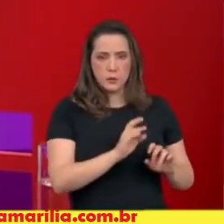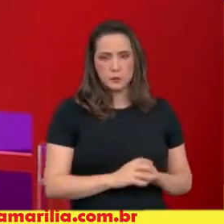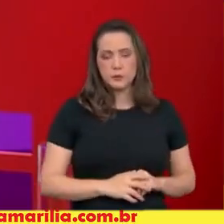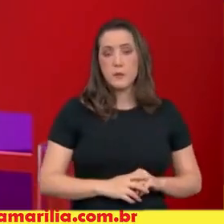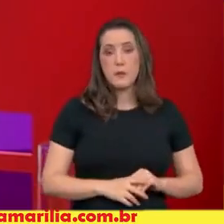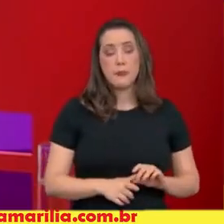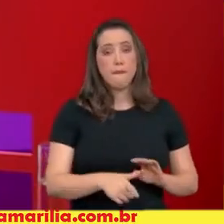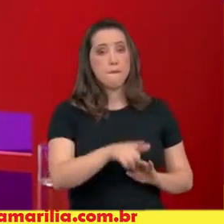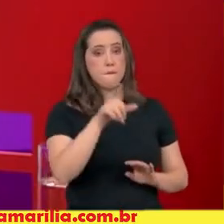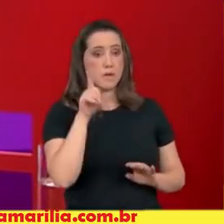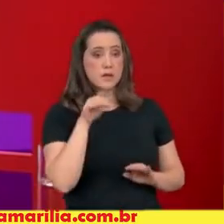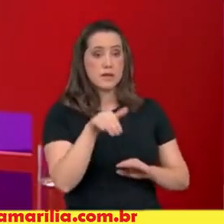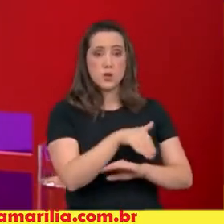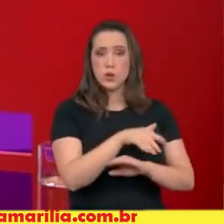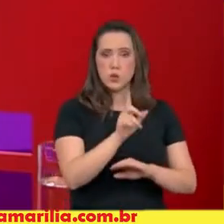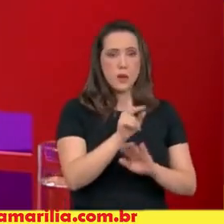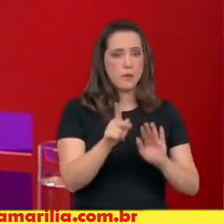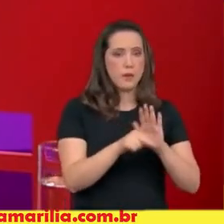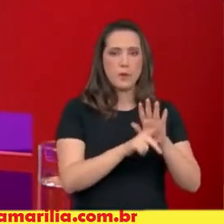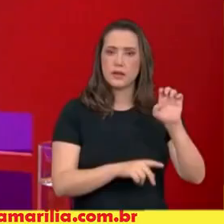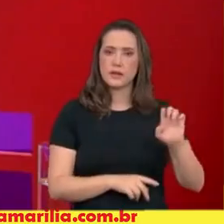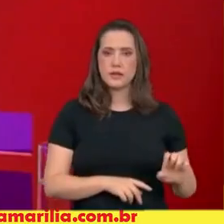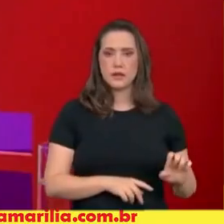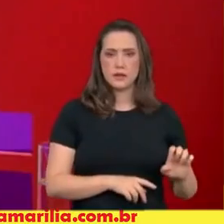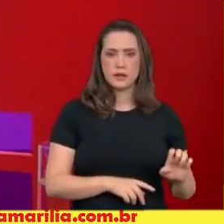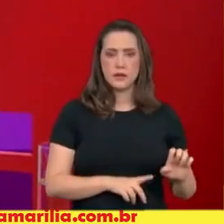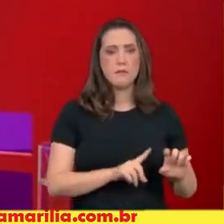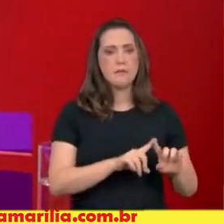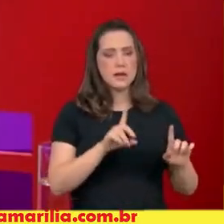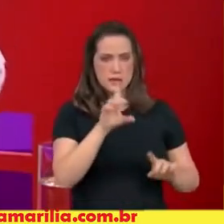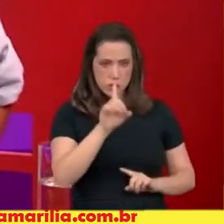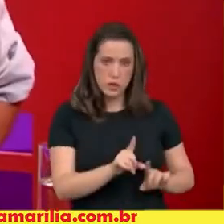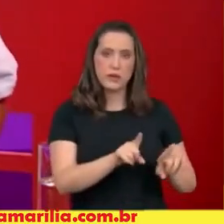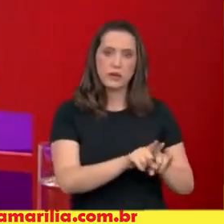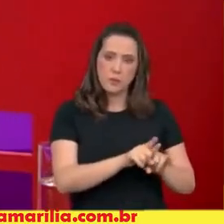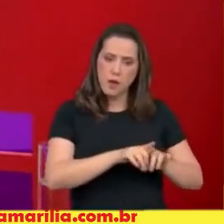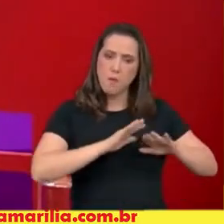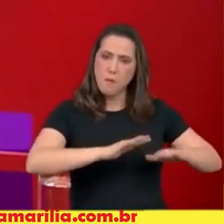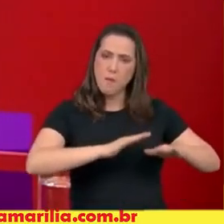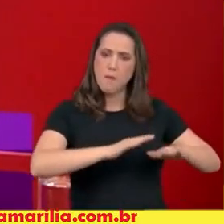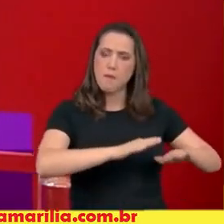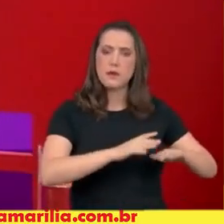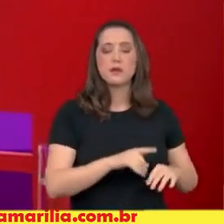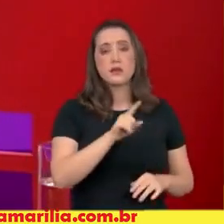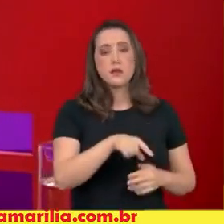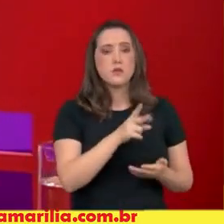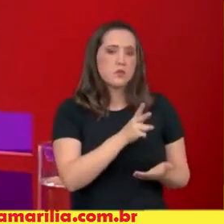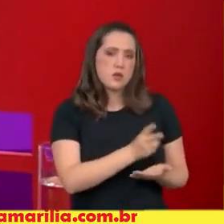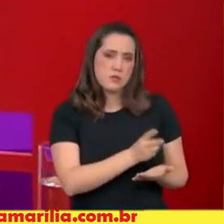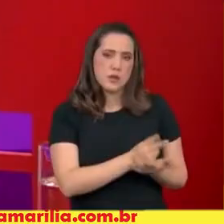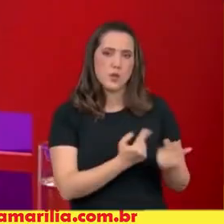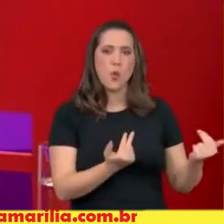necessariamente à esquerda, que não só aqui no Brasil, mas a direita saiu para as ruas e era capaz de usar as mesmas táticas